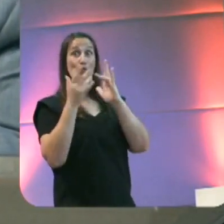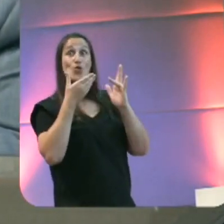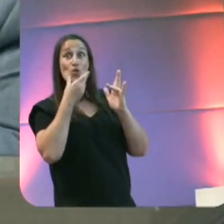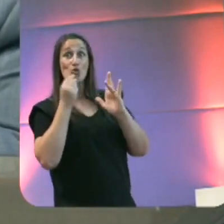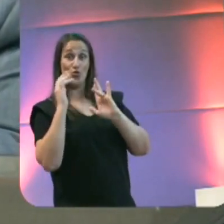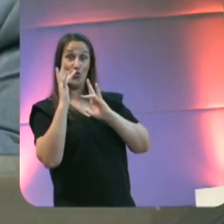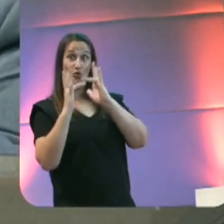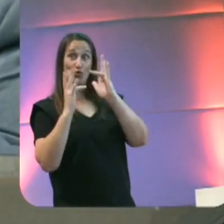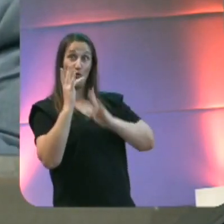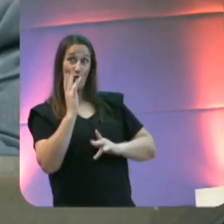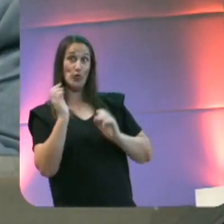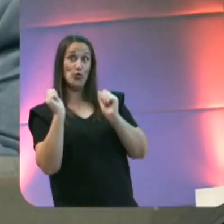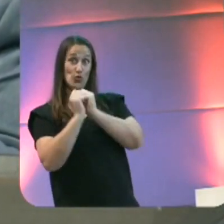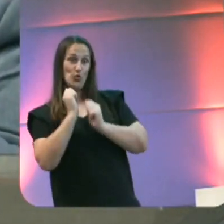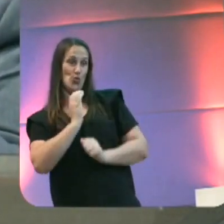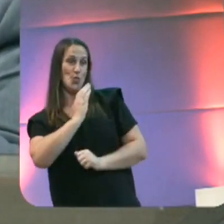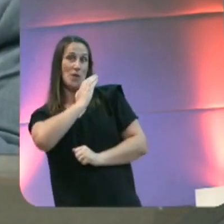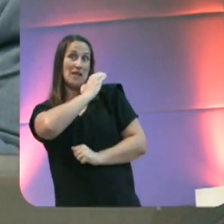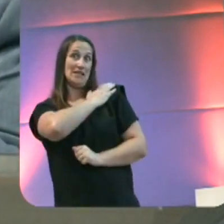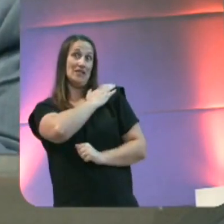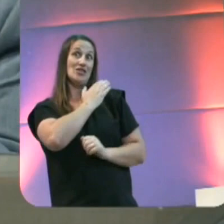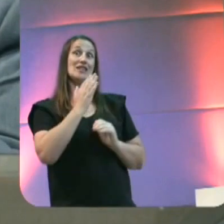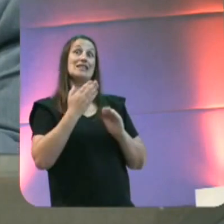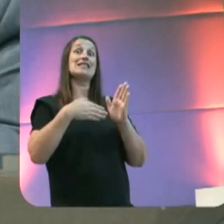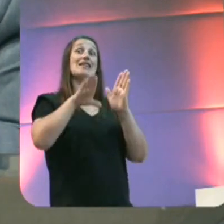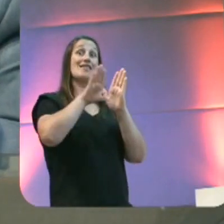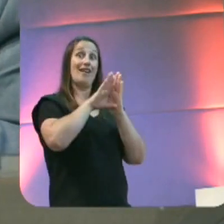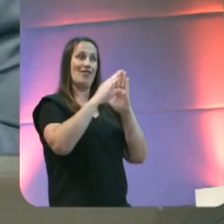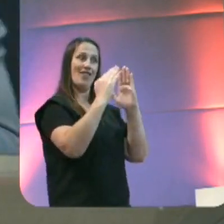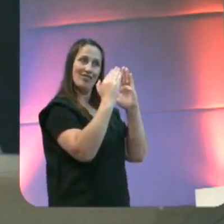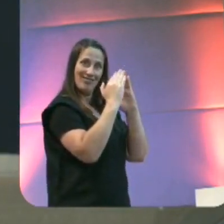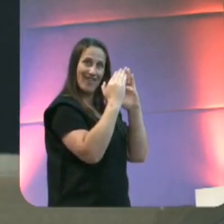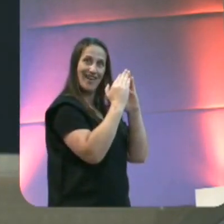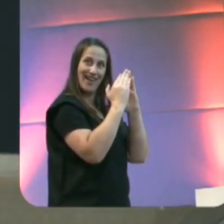seus padrinhos chegavam na casa da noiva,